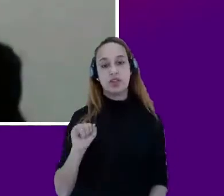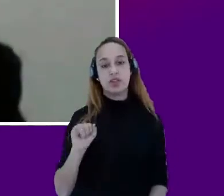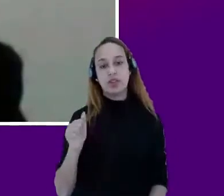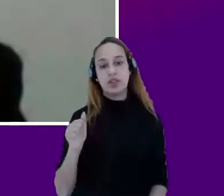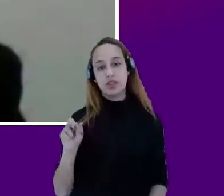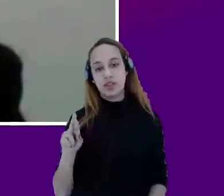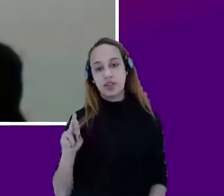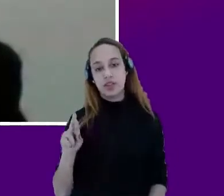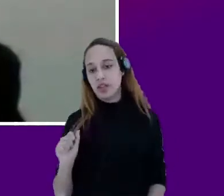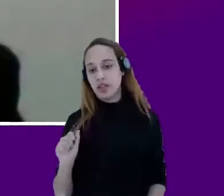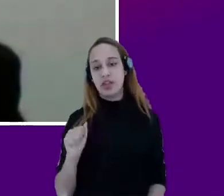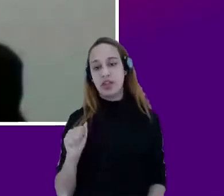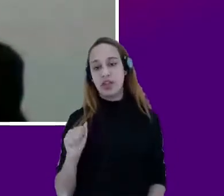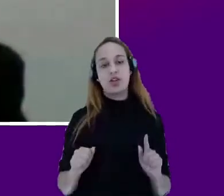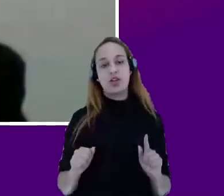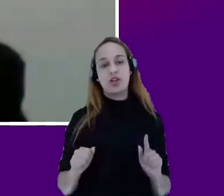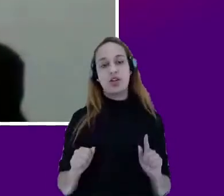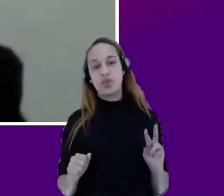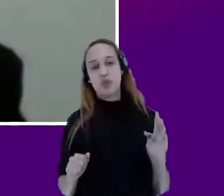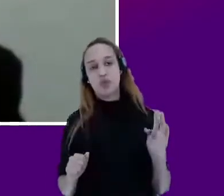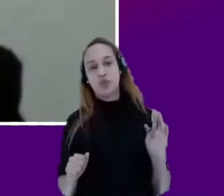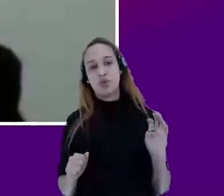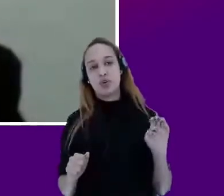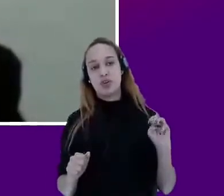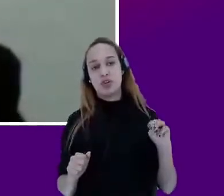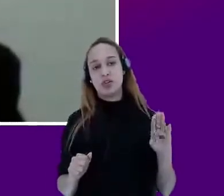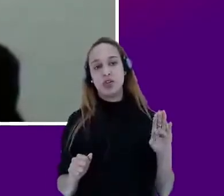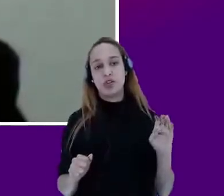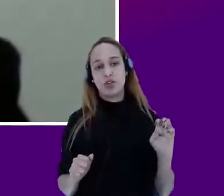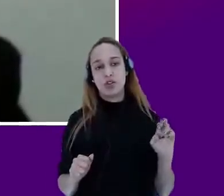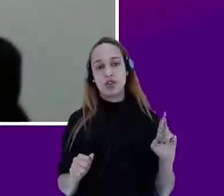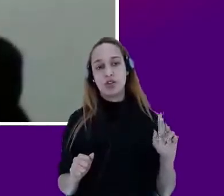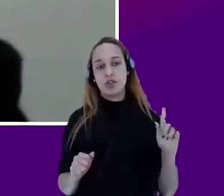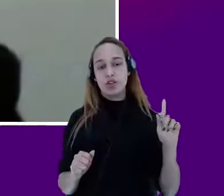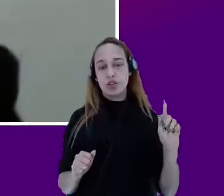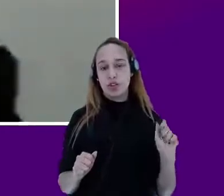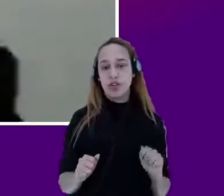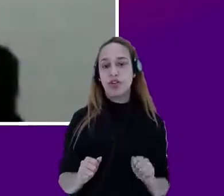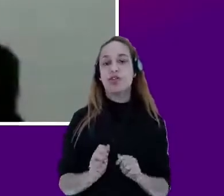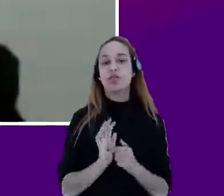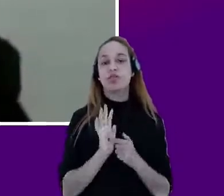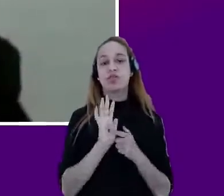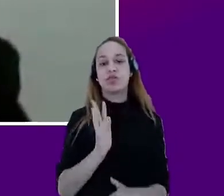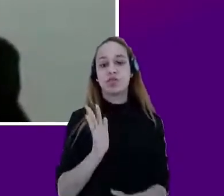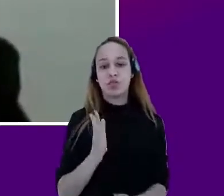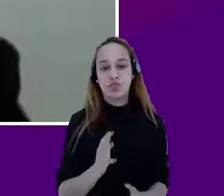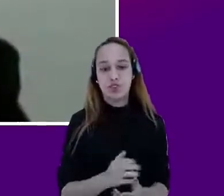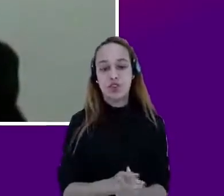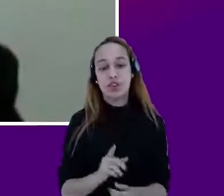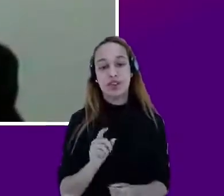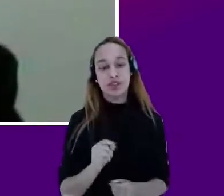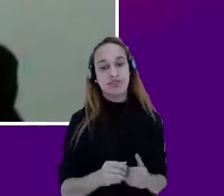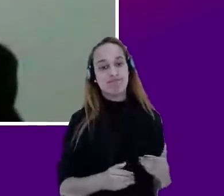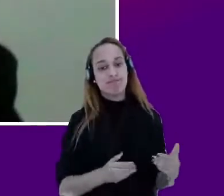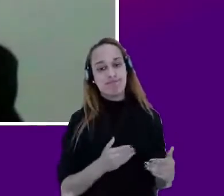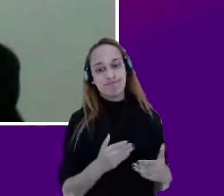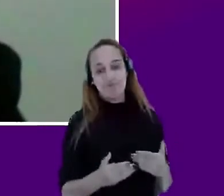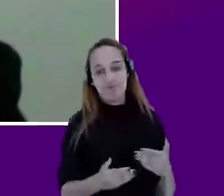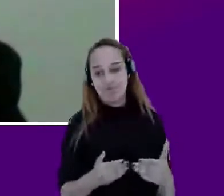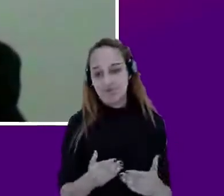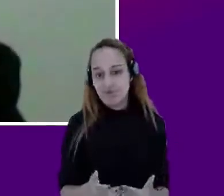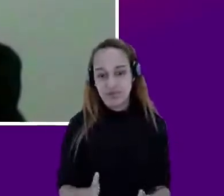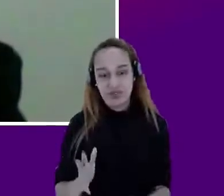nosso próprio GT de Digital, né, realizado uns anos atrás, já mostrava que isso é uma tendência irreversível, né?